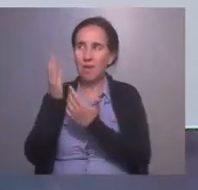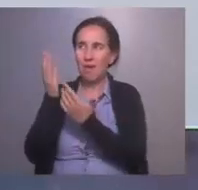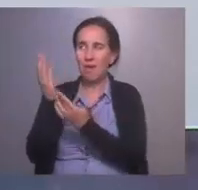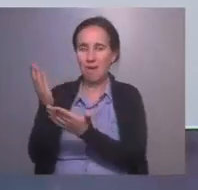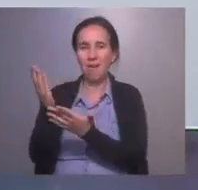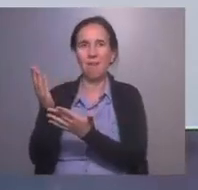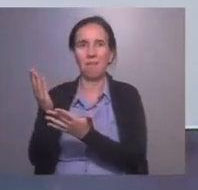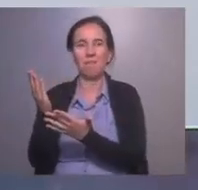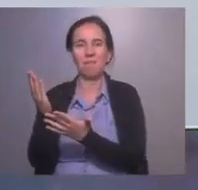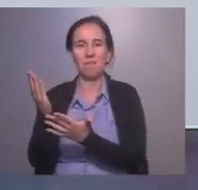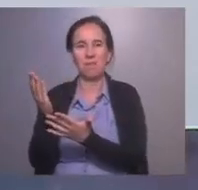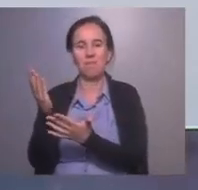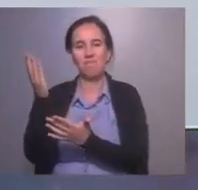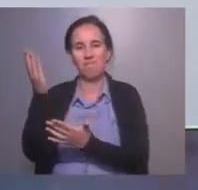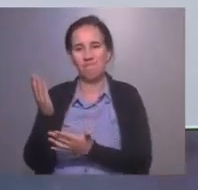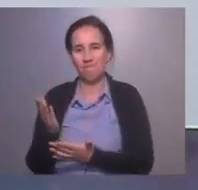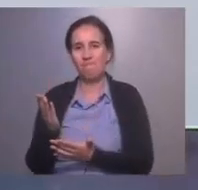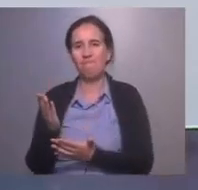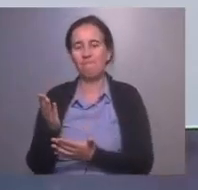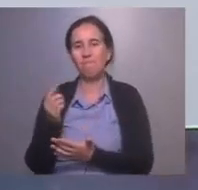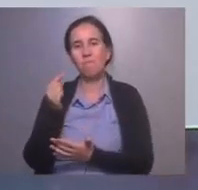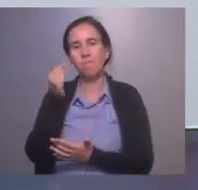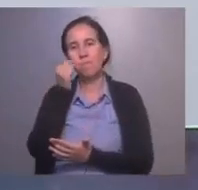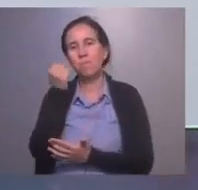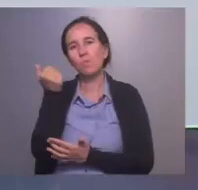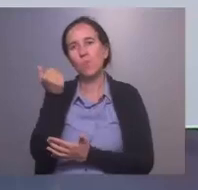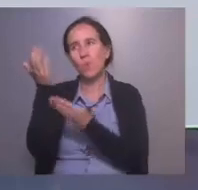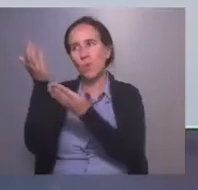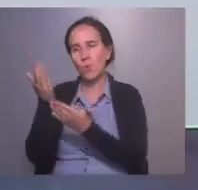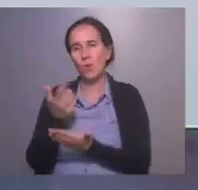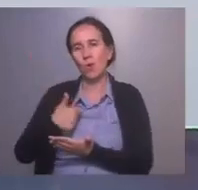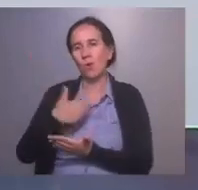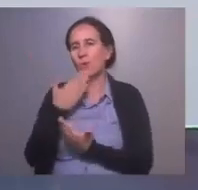adotivos, atendei com paternal bondade as nossas